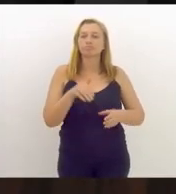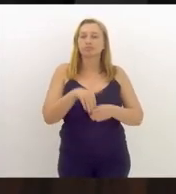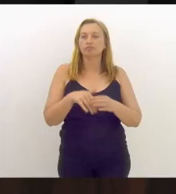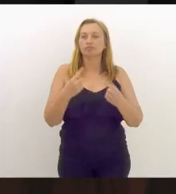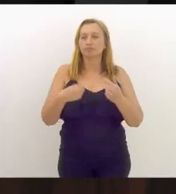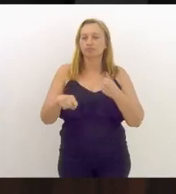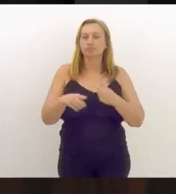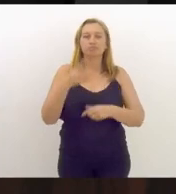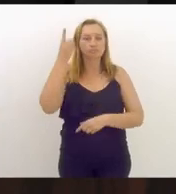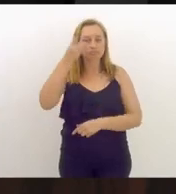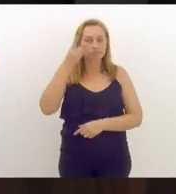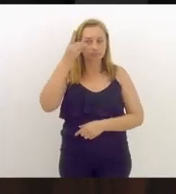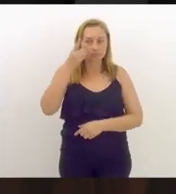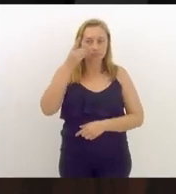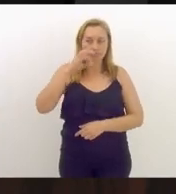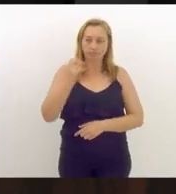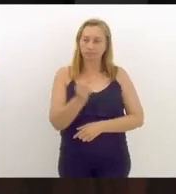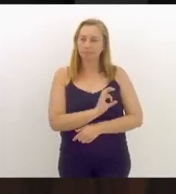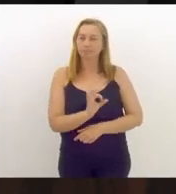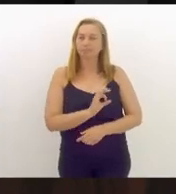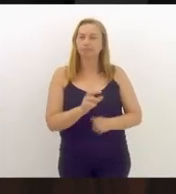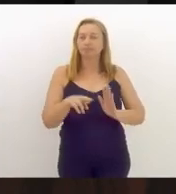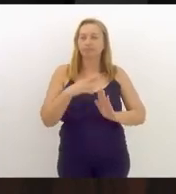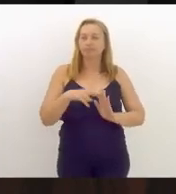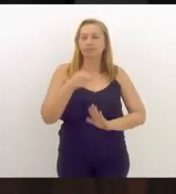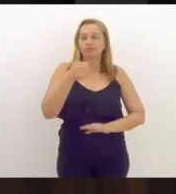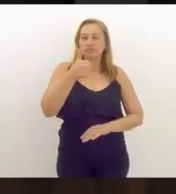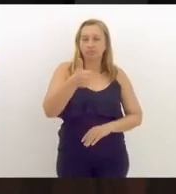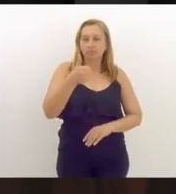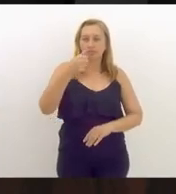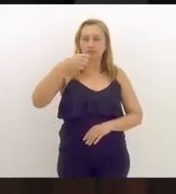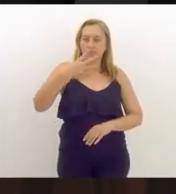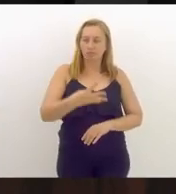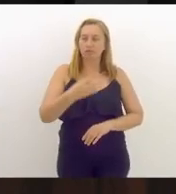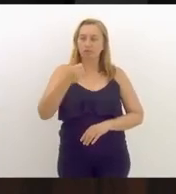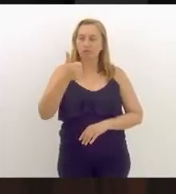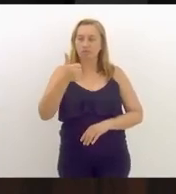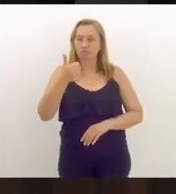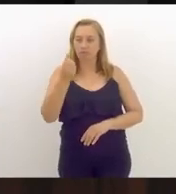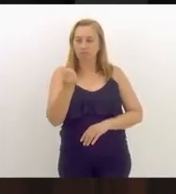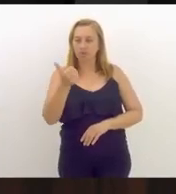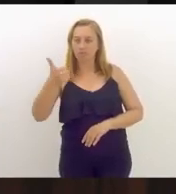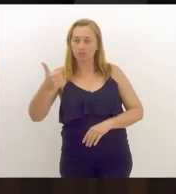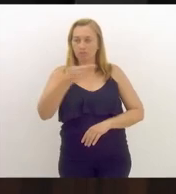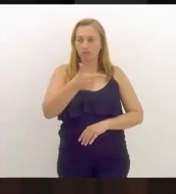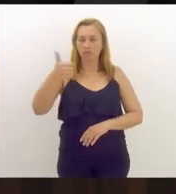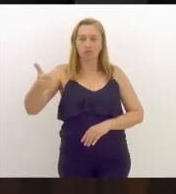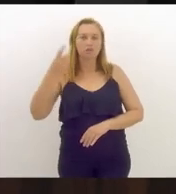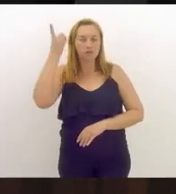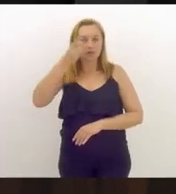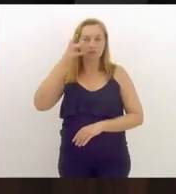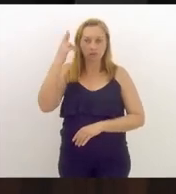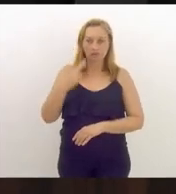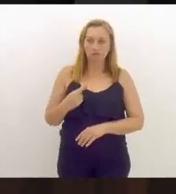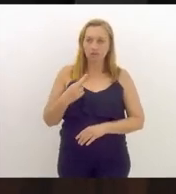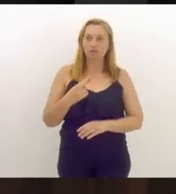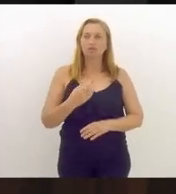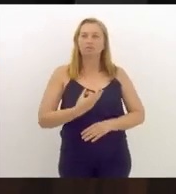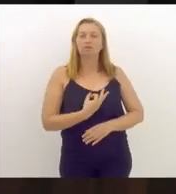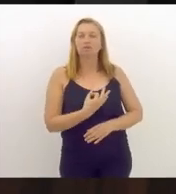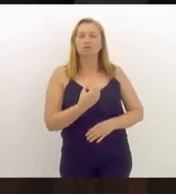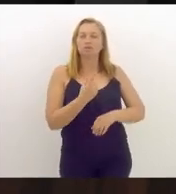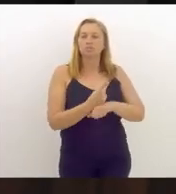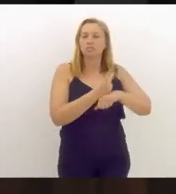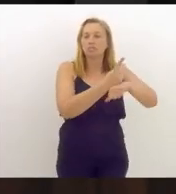Marta Rocha projeto de resolução 461/2022 de autoria deputada Renata Souza concede o